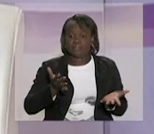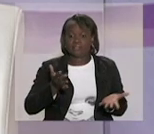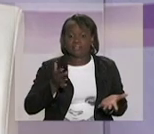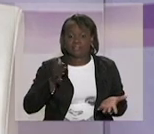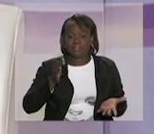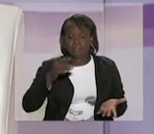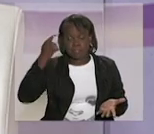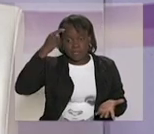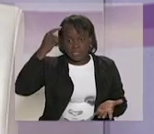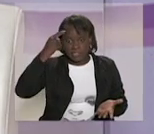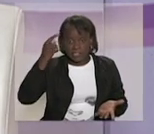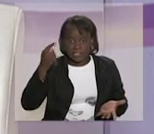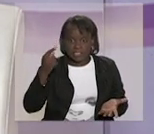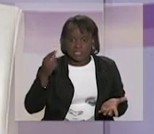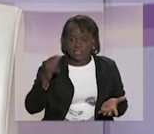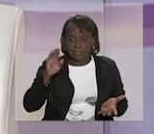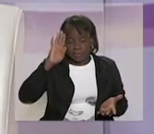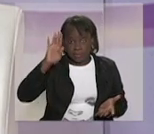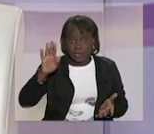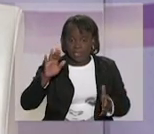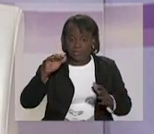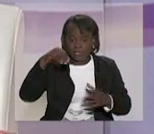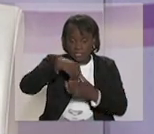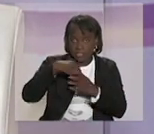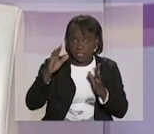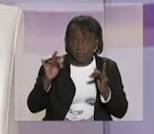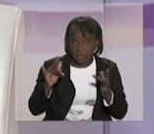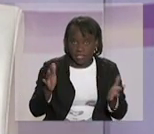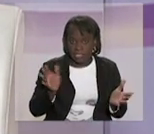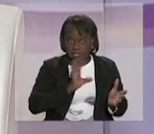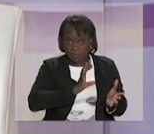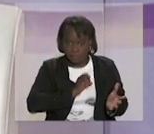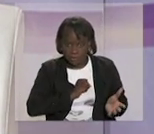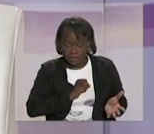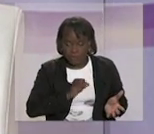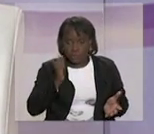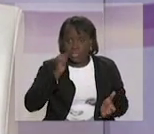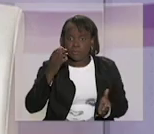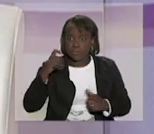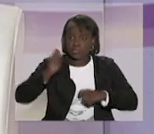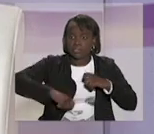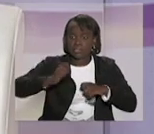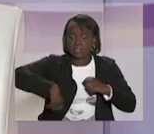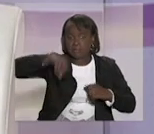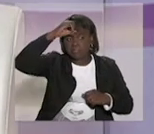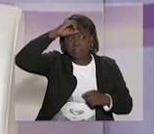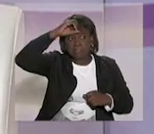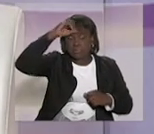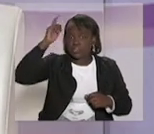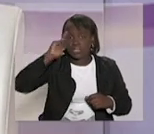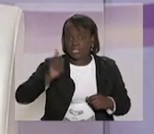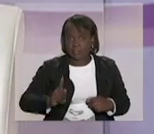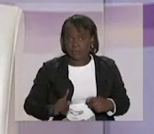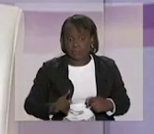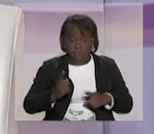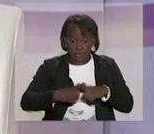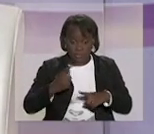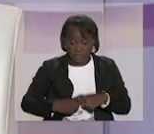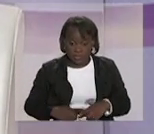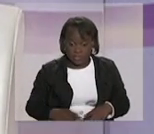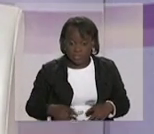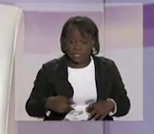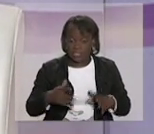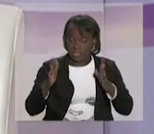namorados. E se a gente pensa nessa questão, acho principalmente dos relacionamentos amorosos, muitas mulheres são estupradas e não sabem que são